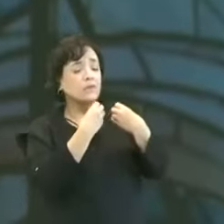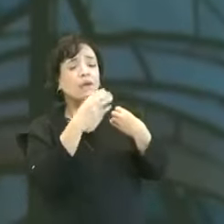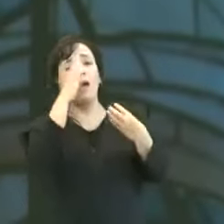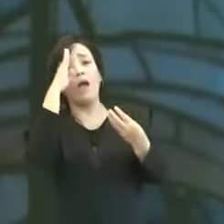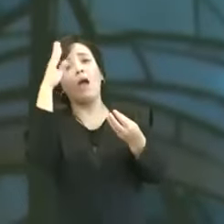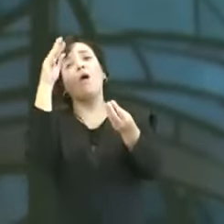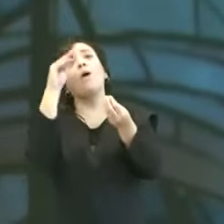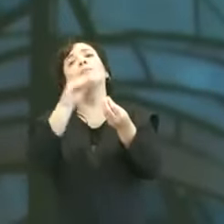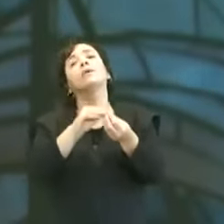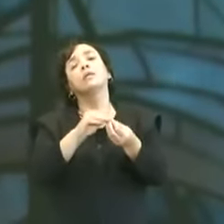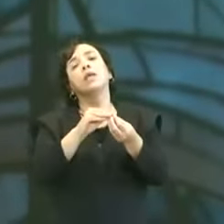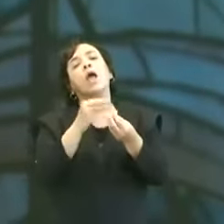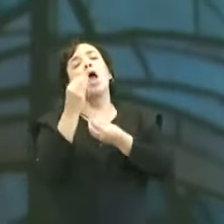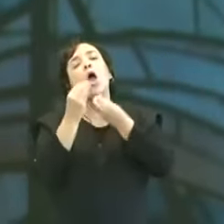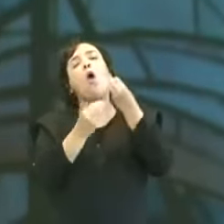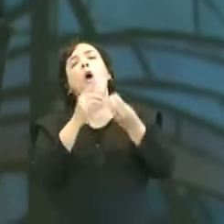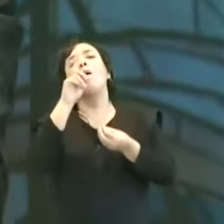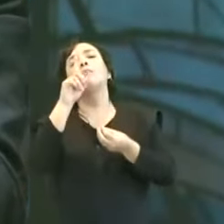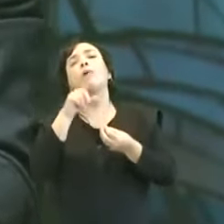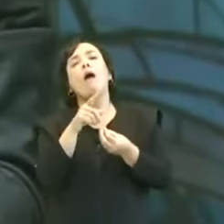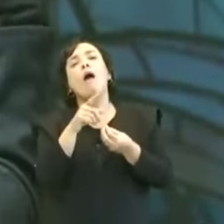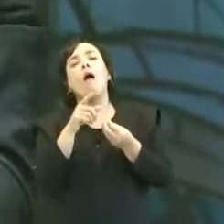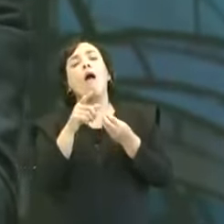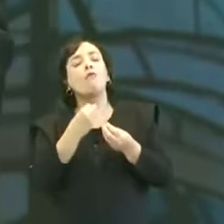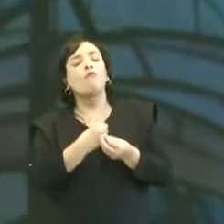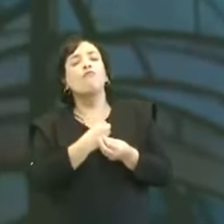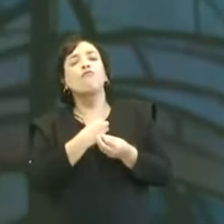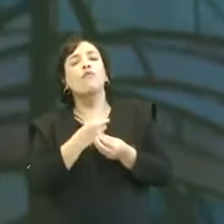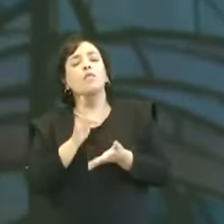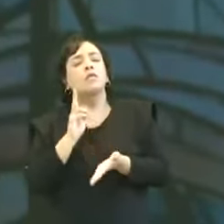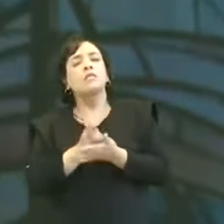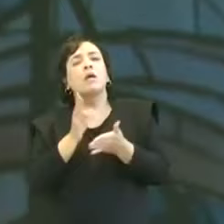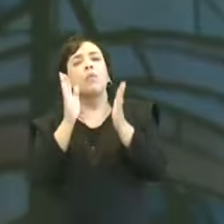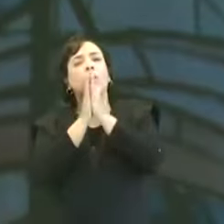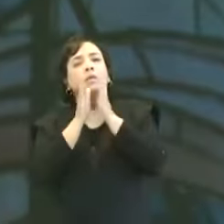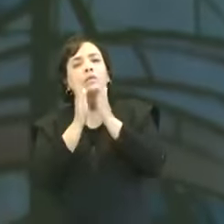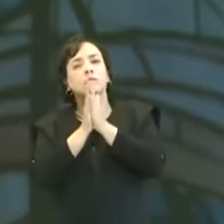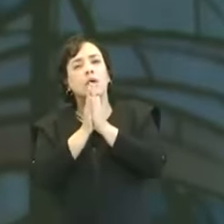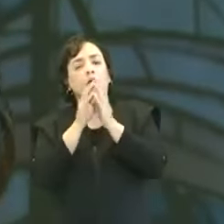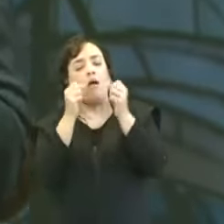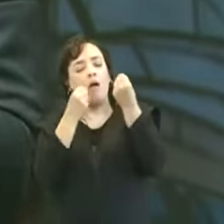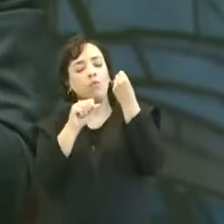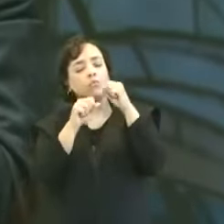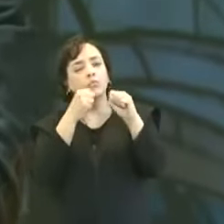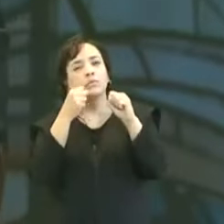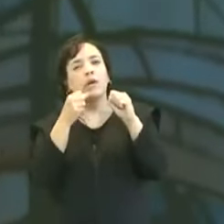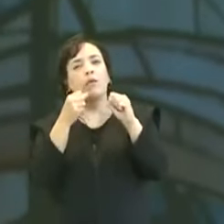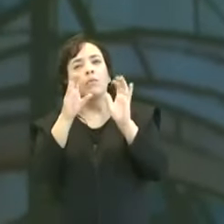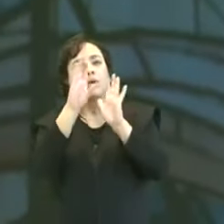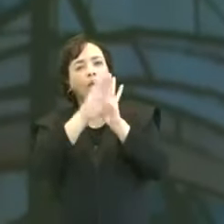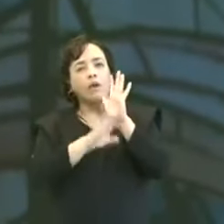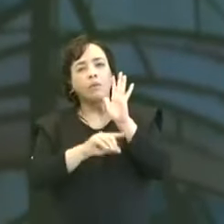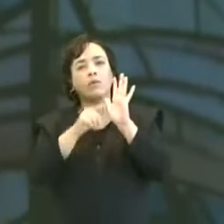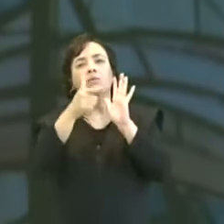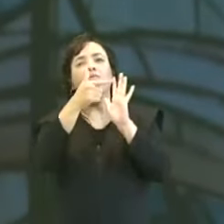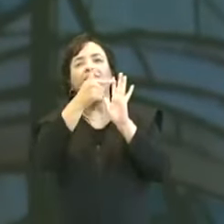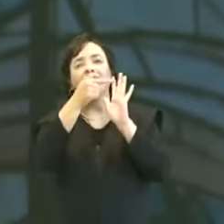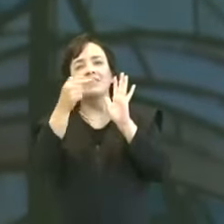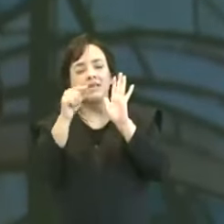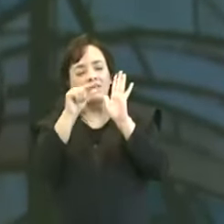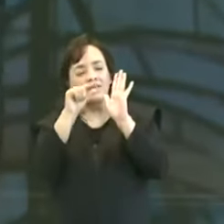entender a constância na vida de oração. É o Salmo 27:4, eu queria compartilhar com você. Diz